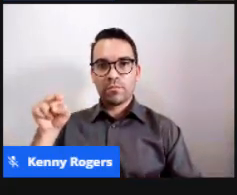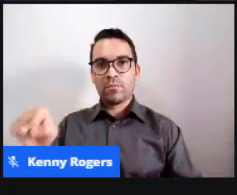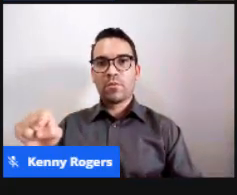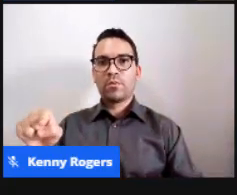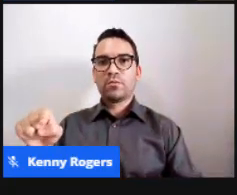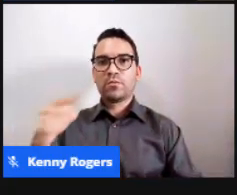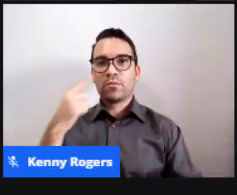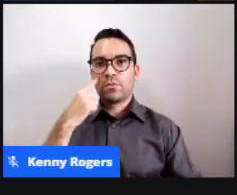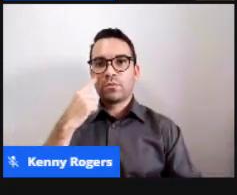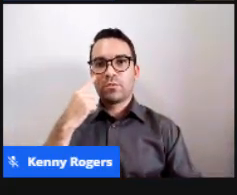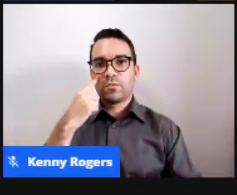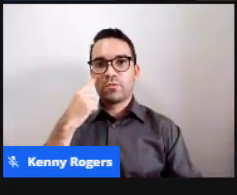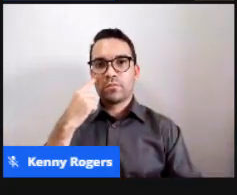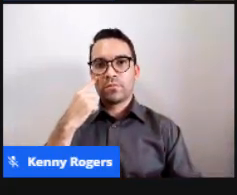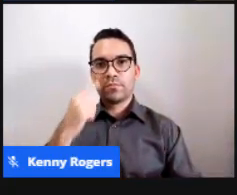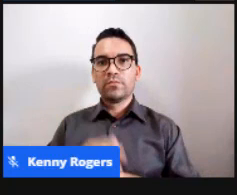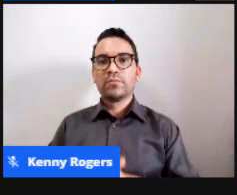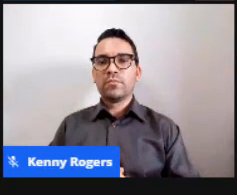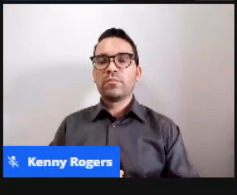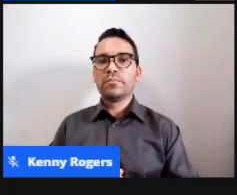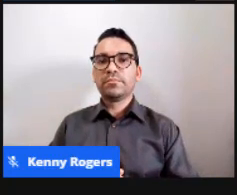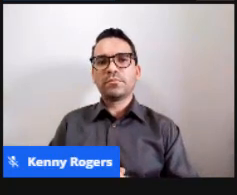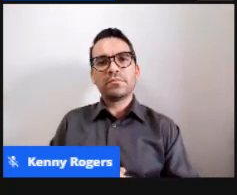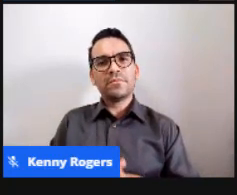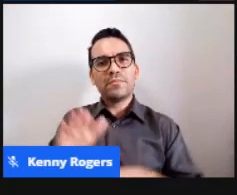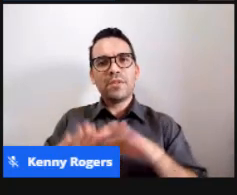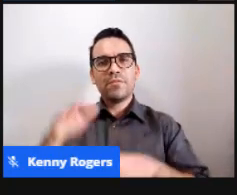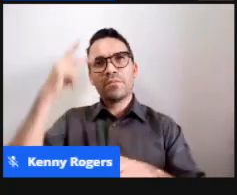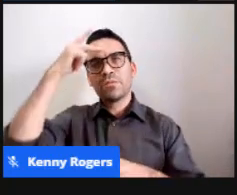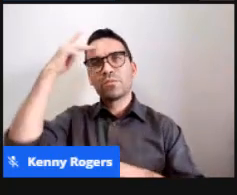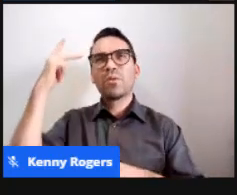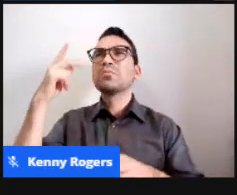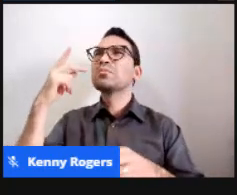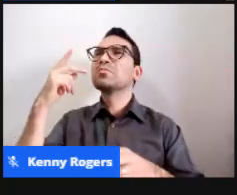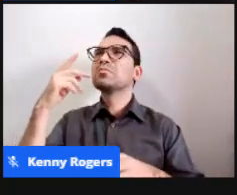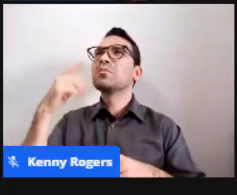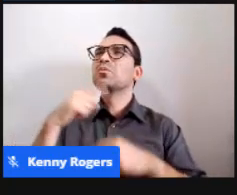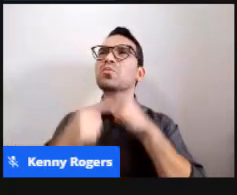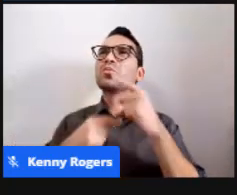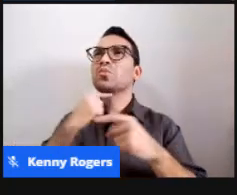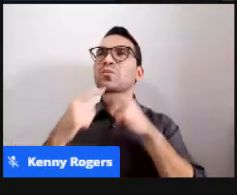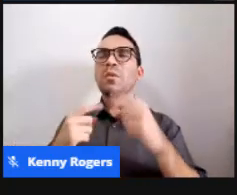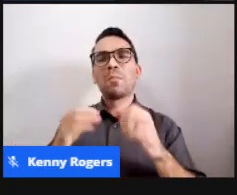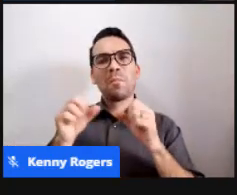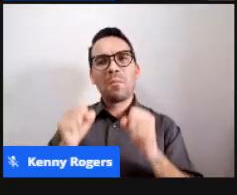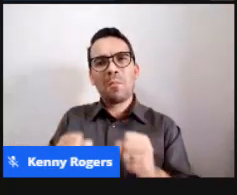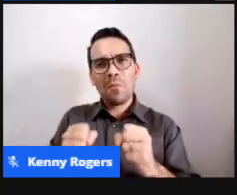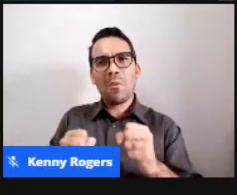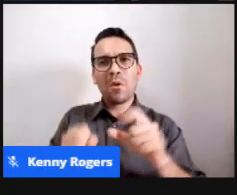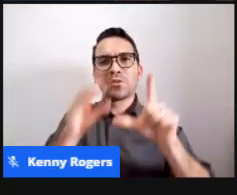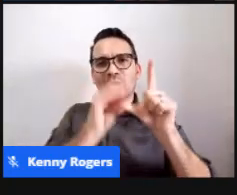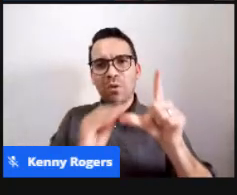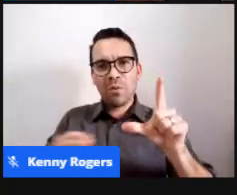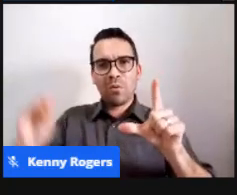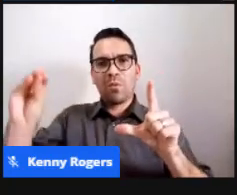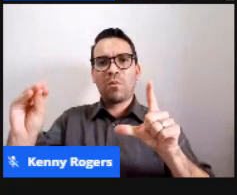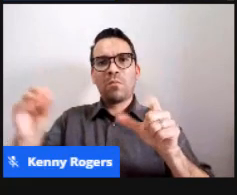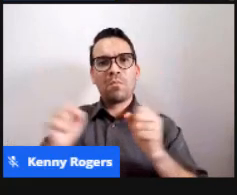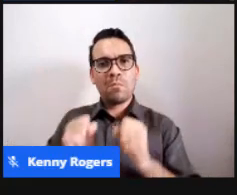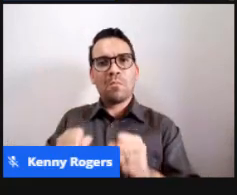colocar lá, porque eu já sei que tem alguns falando assim, como é que eu vou saber, Analice, qual que pode compartilhar ou não? Já sei, que alguém já perguntou